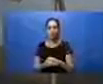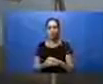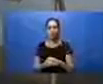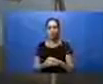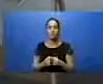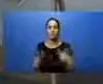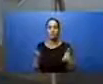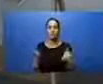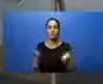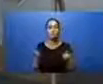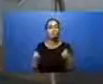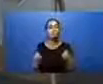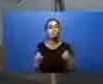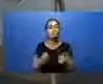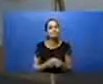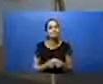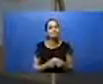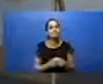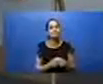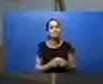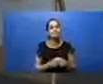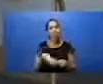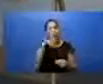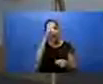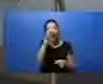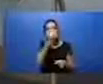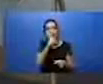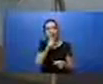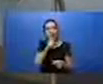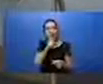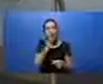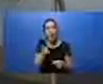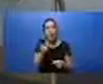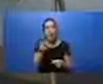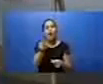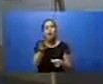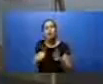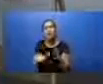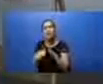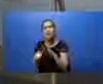E agora, ó, o amarelo cabe quantas vezes no azul?